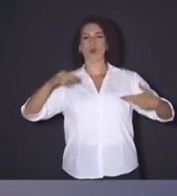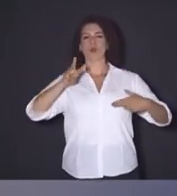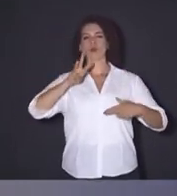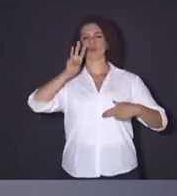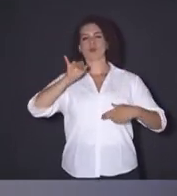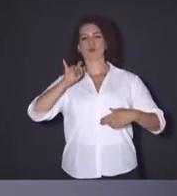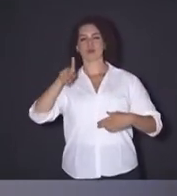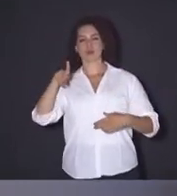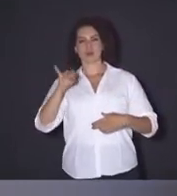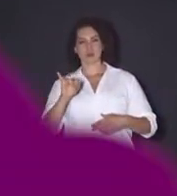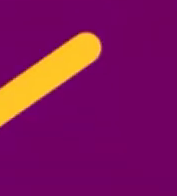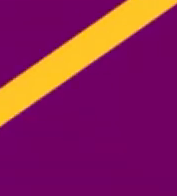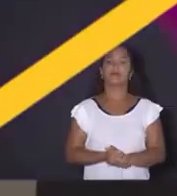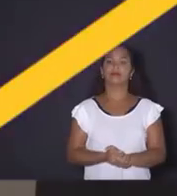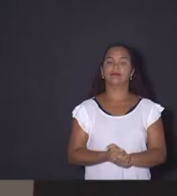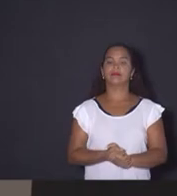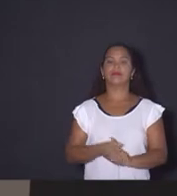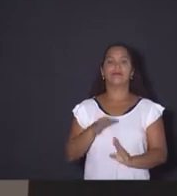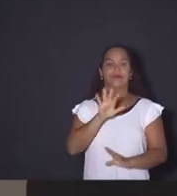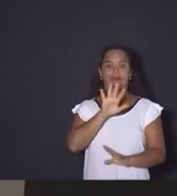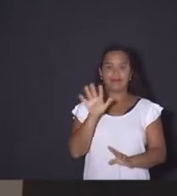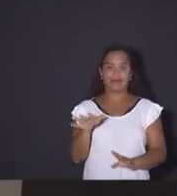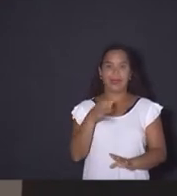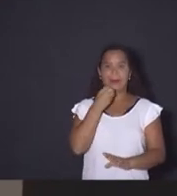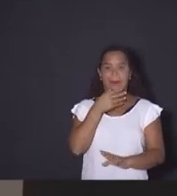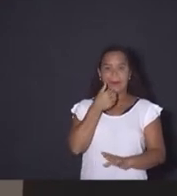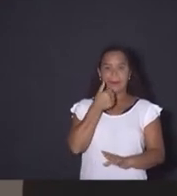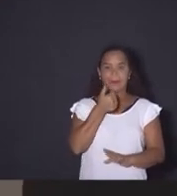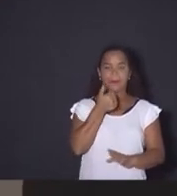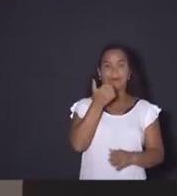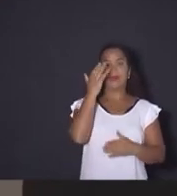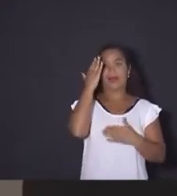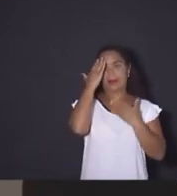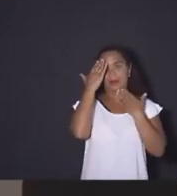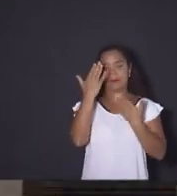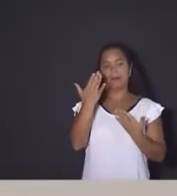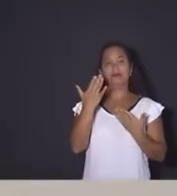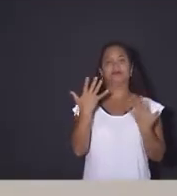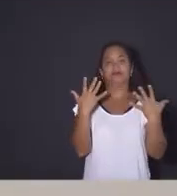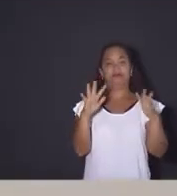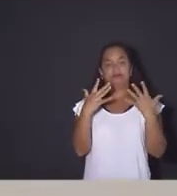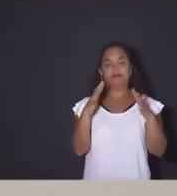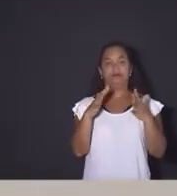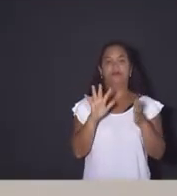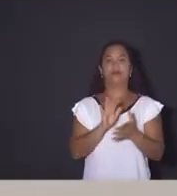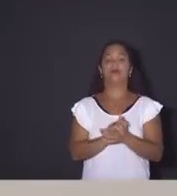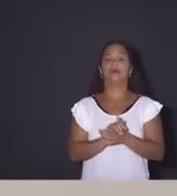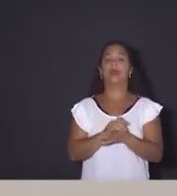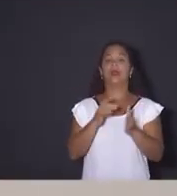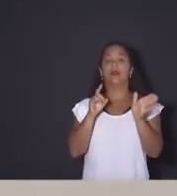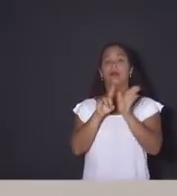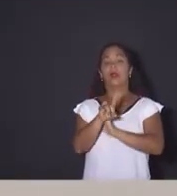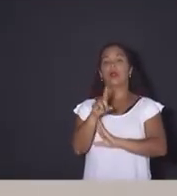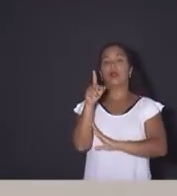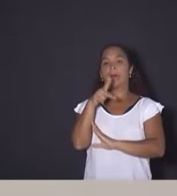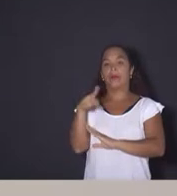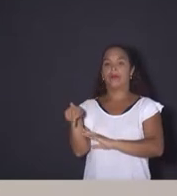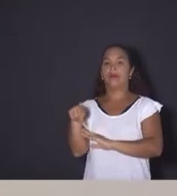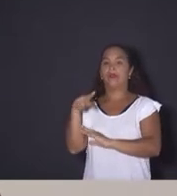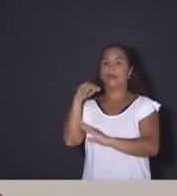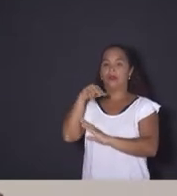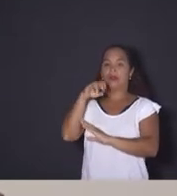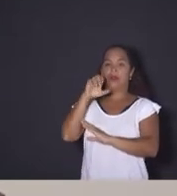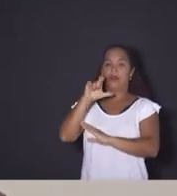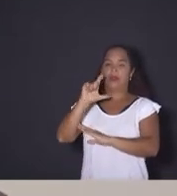quais nós lidamos todos os dias. Olá, tudo bem? Parabéns pela apresentação. Eu estou trazendo uma pergunta aqui do professor Nelson Preto.